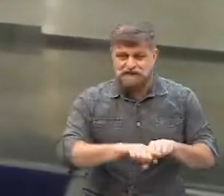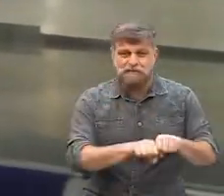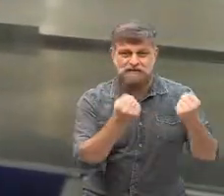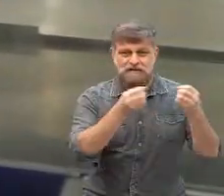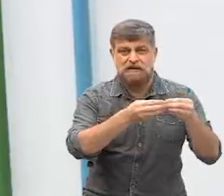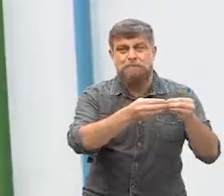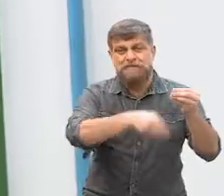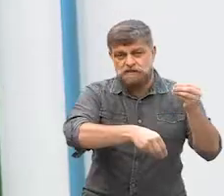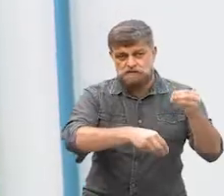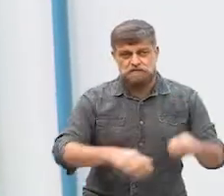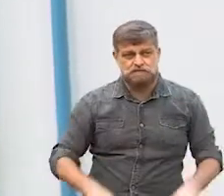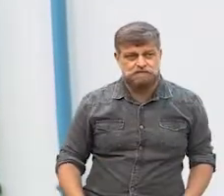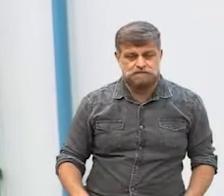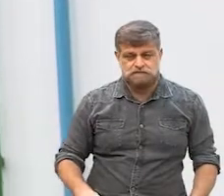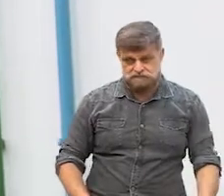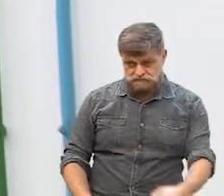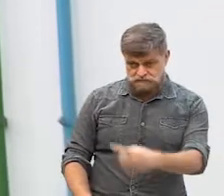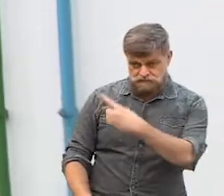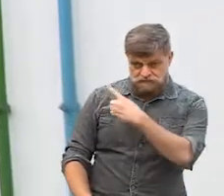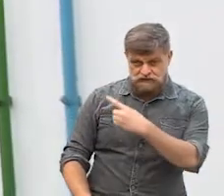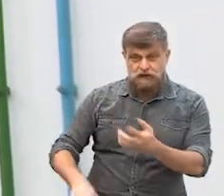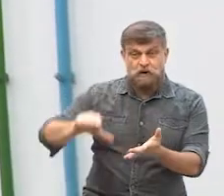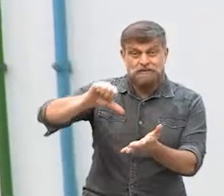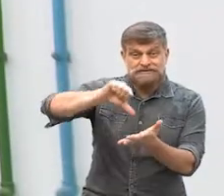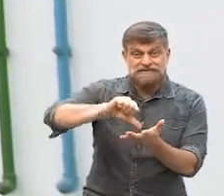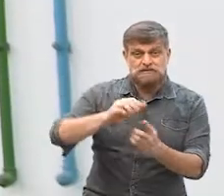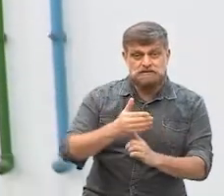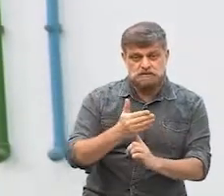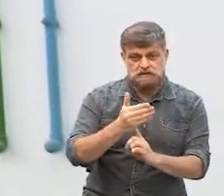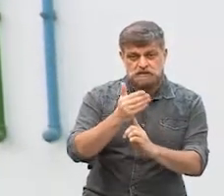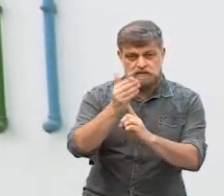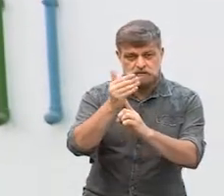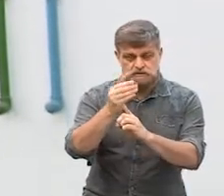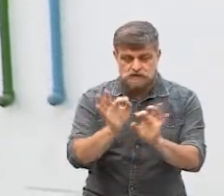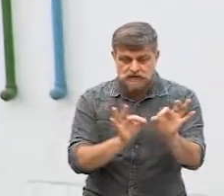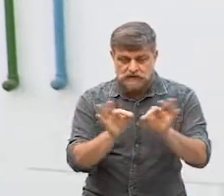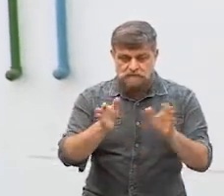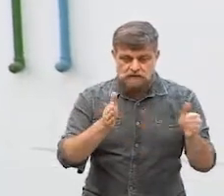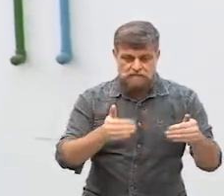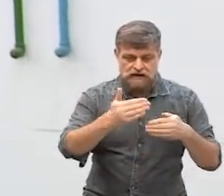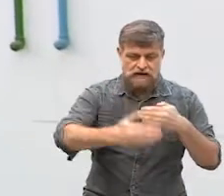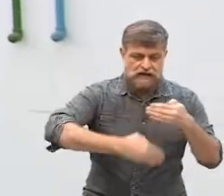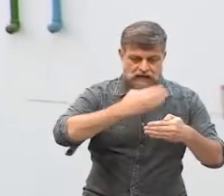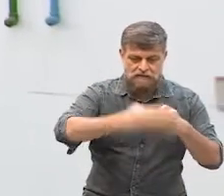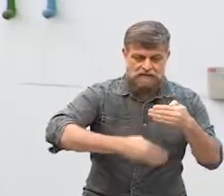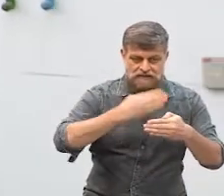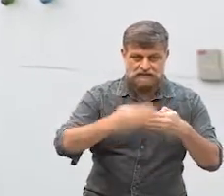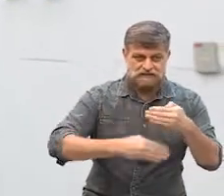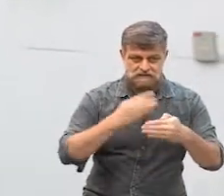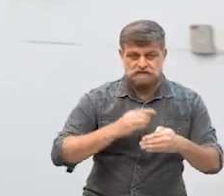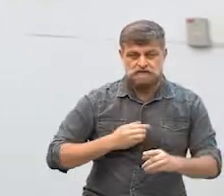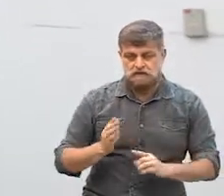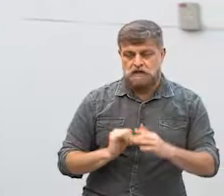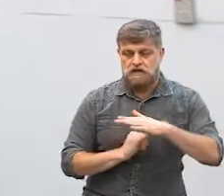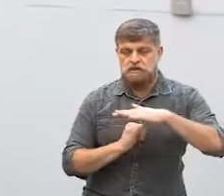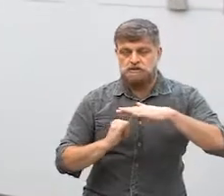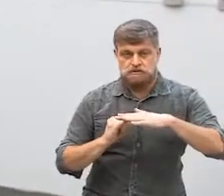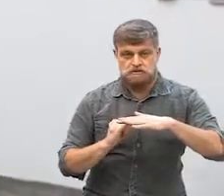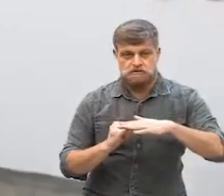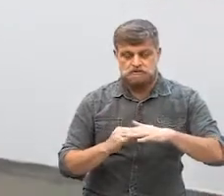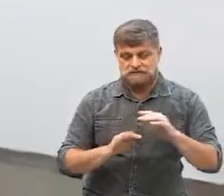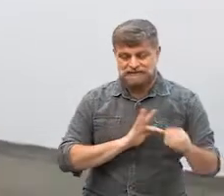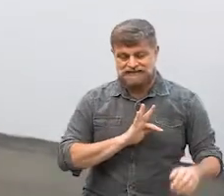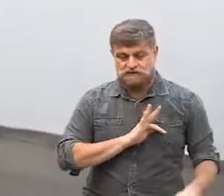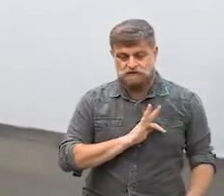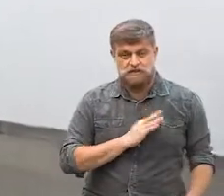prejuízos. No CTEA, o Centro de Tecnologia de Embalagem do Itaú, o Instituto de Tecnologia de Alimentos, que